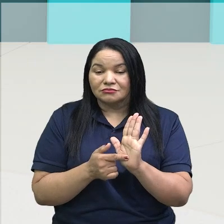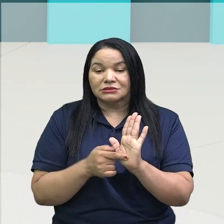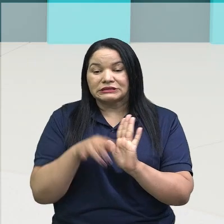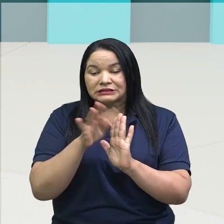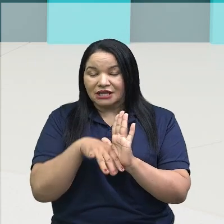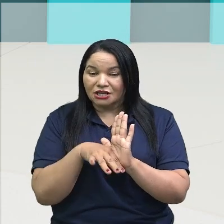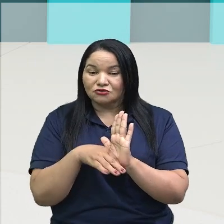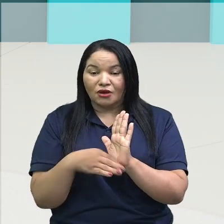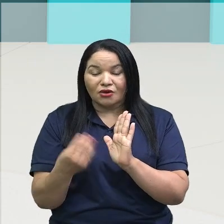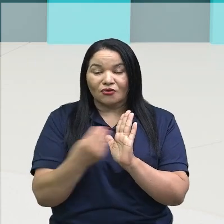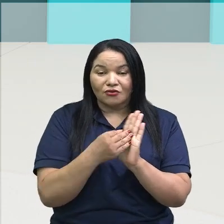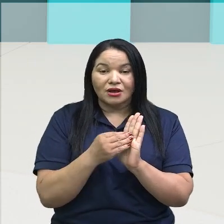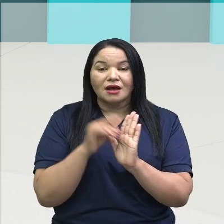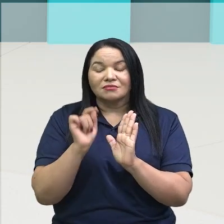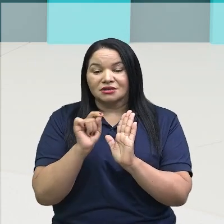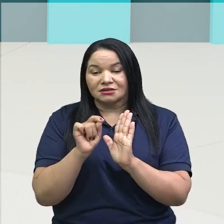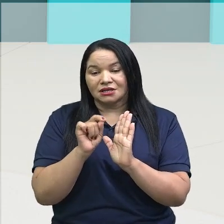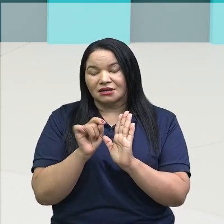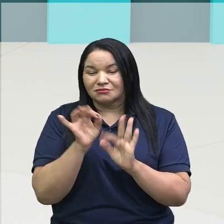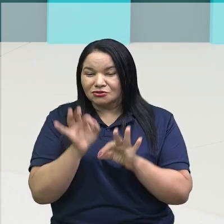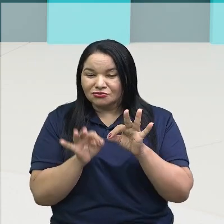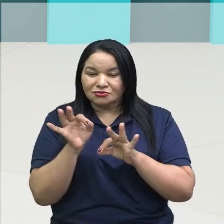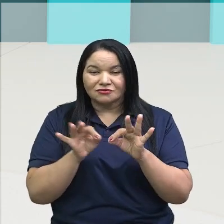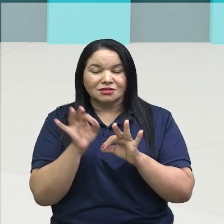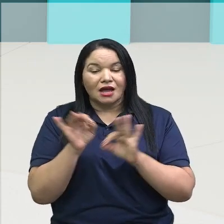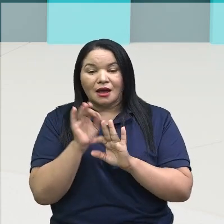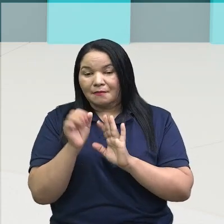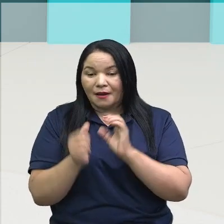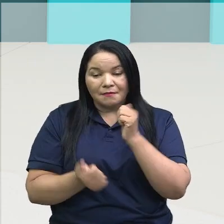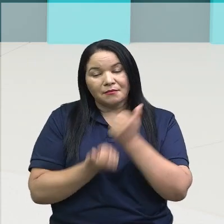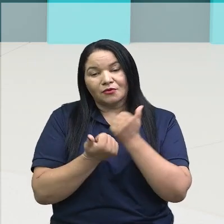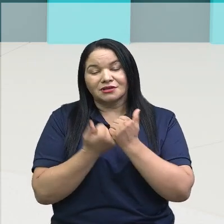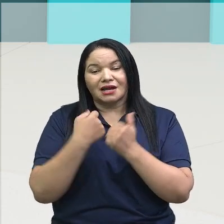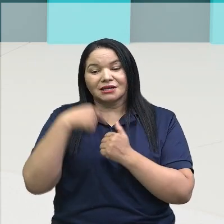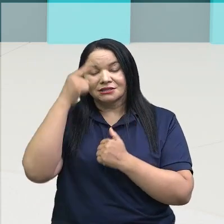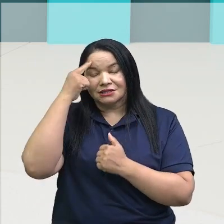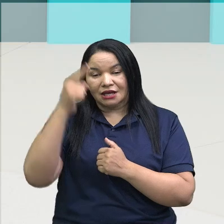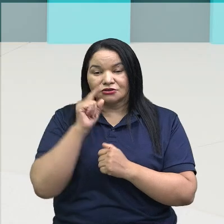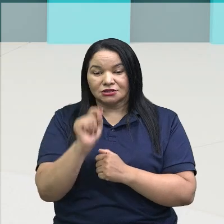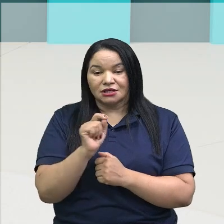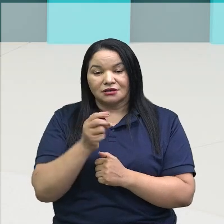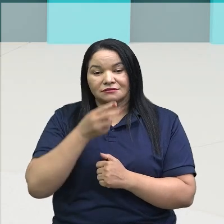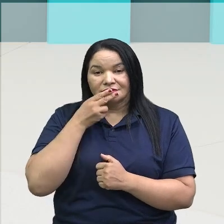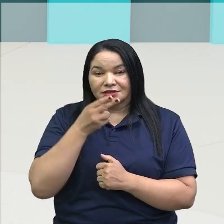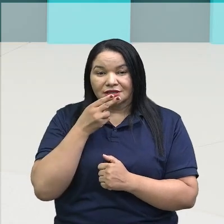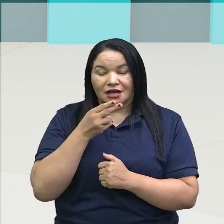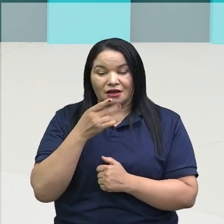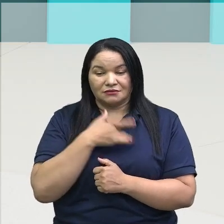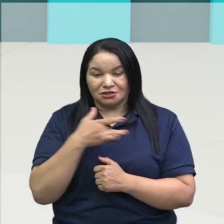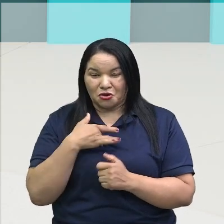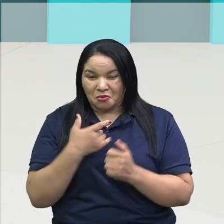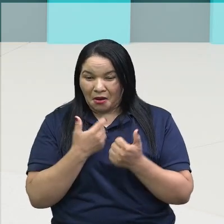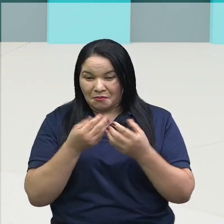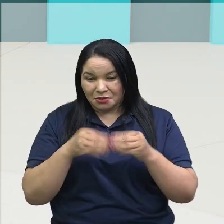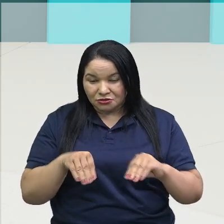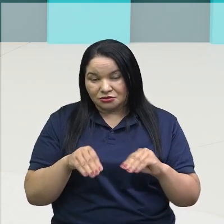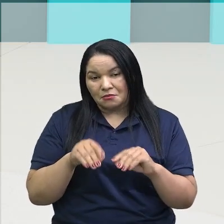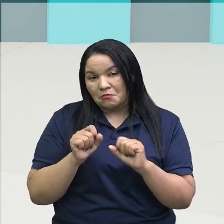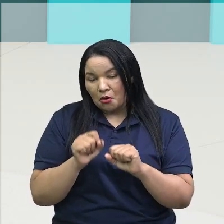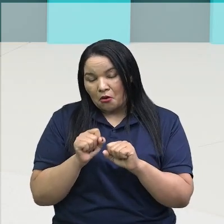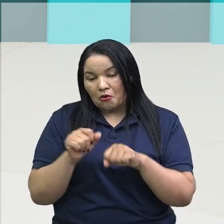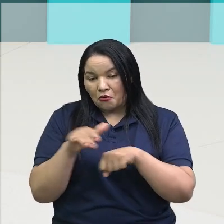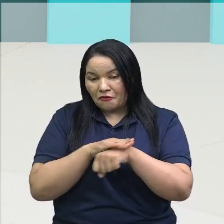texto para justificar esse ponto de vista, para fortalecer essa ideia de que o cigarro é prejudicial à saúde? Eu posso conversar com o